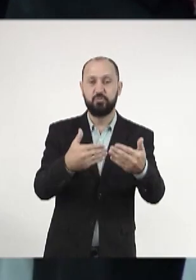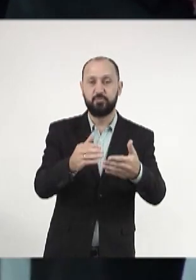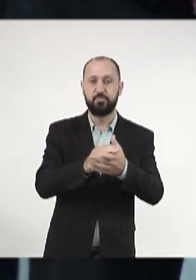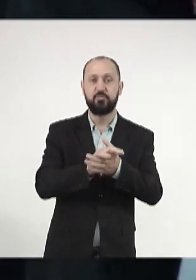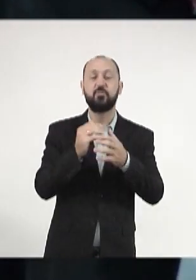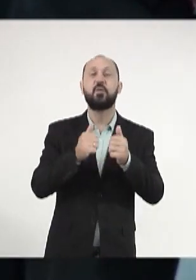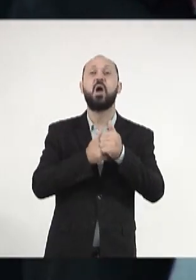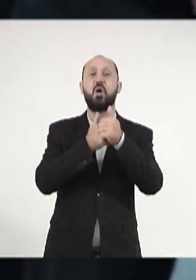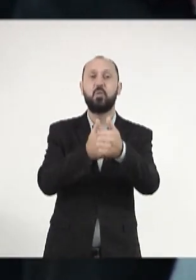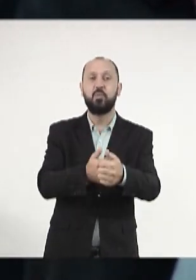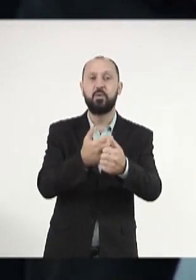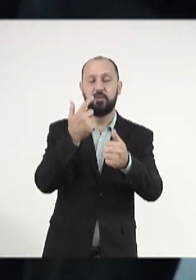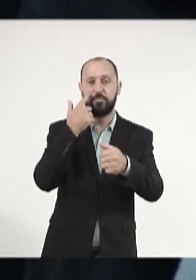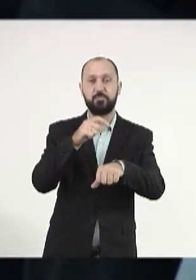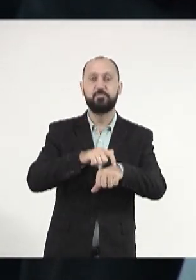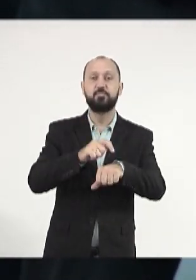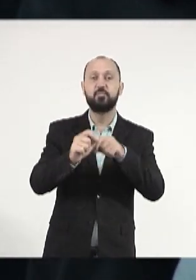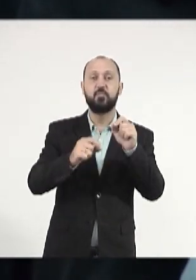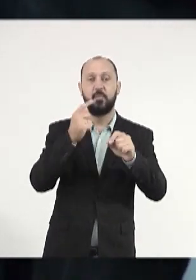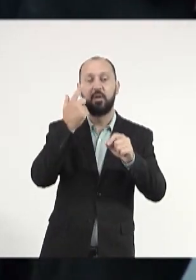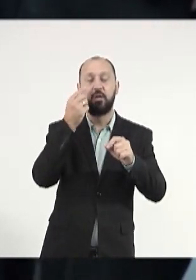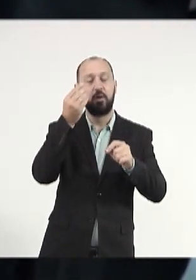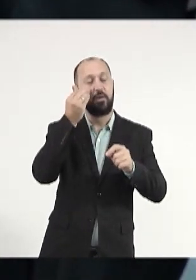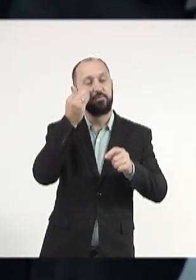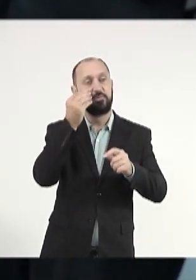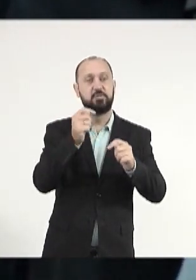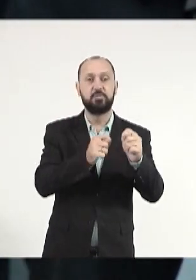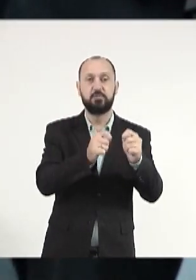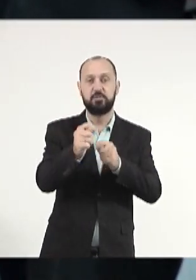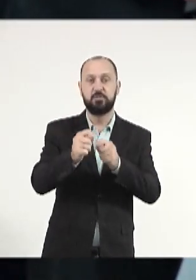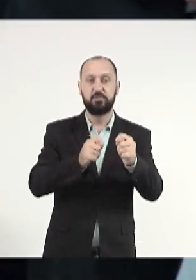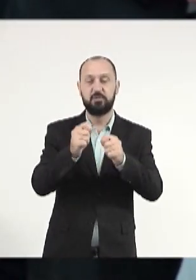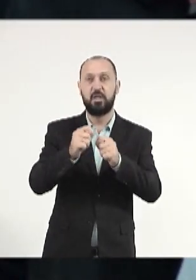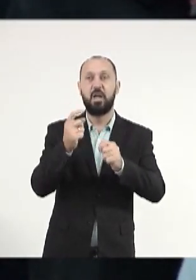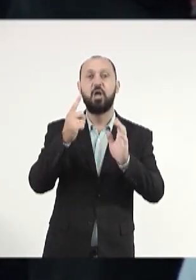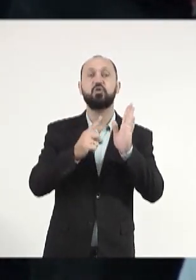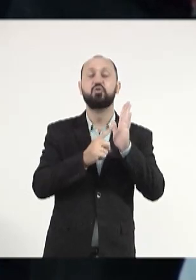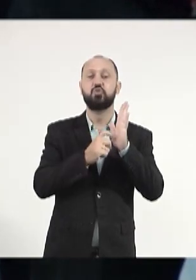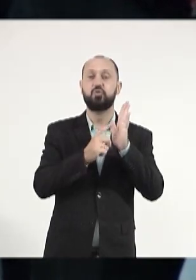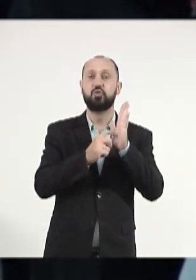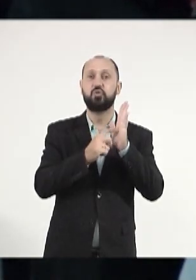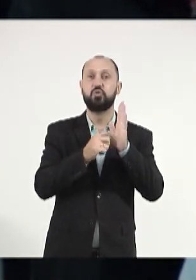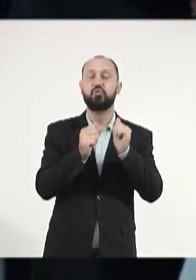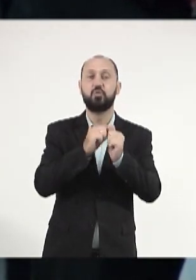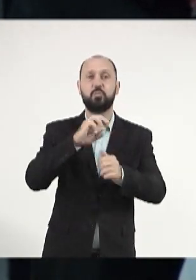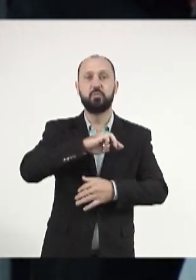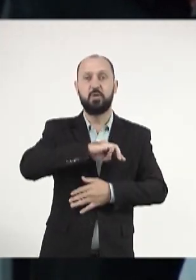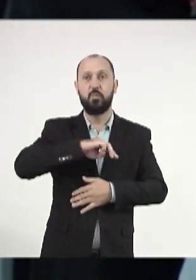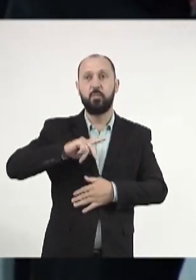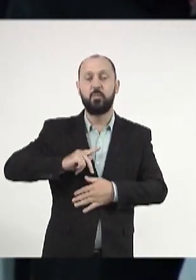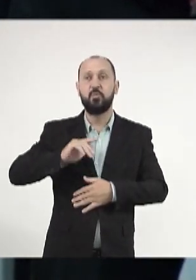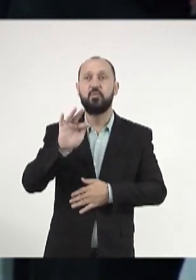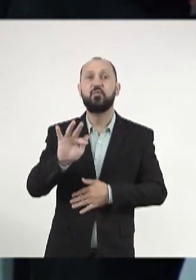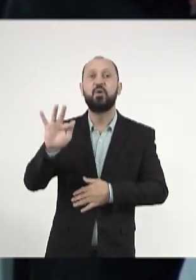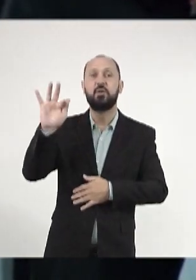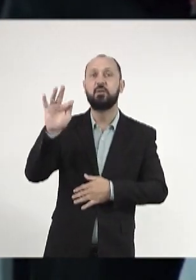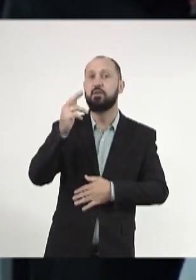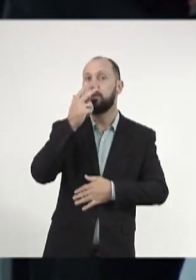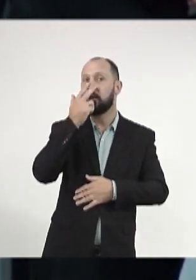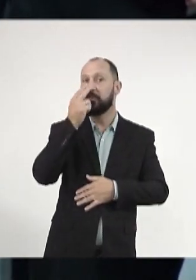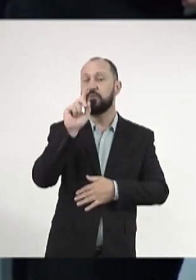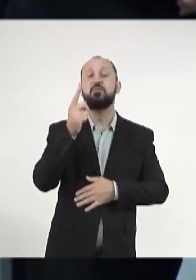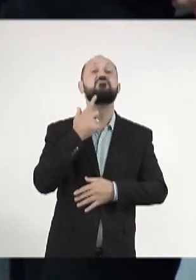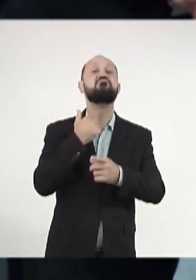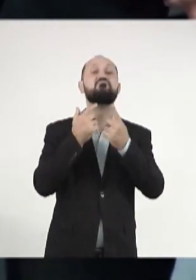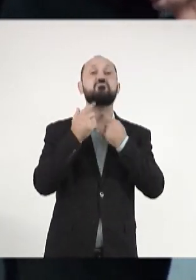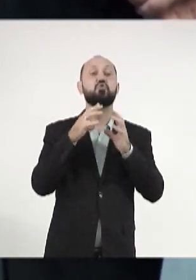Eu acompanhei o processo de tentativa de negociação da situação de Douradina junto ao Ministério Público Federal. E não me parece que há uma